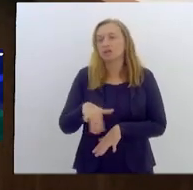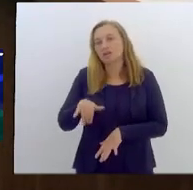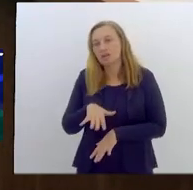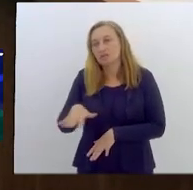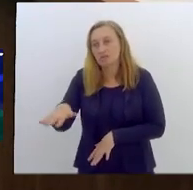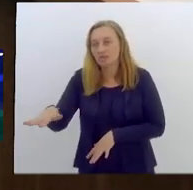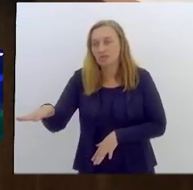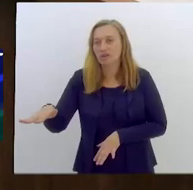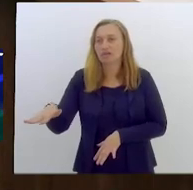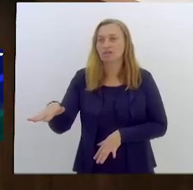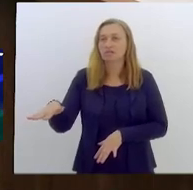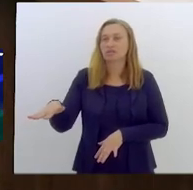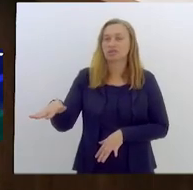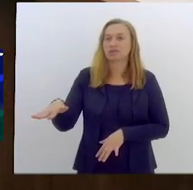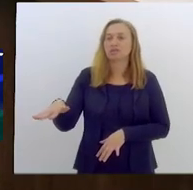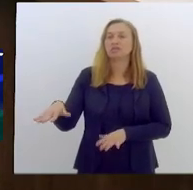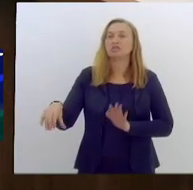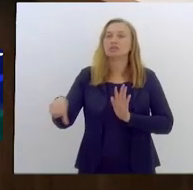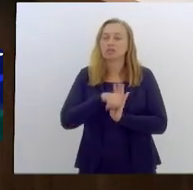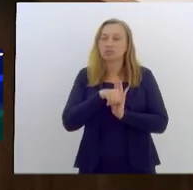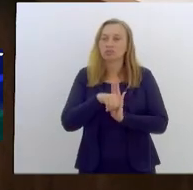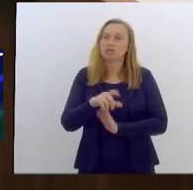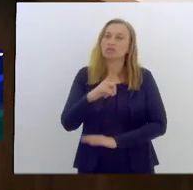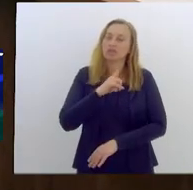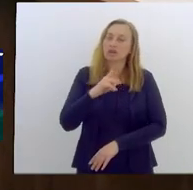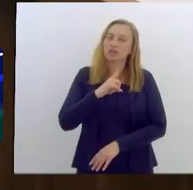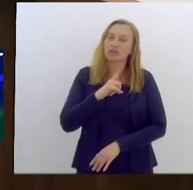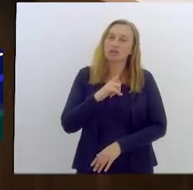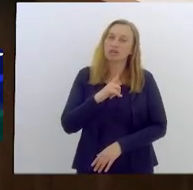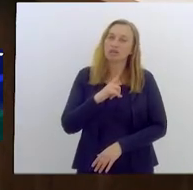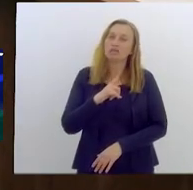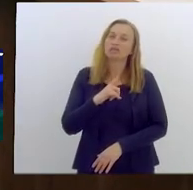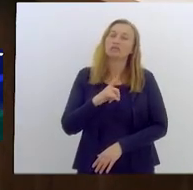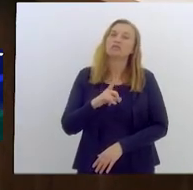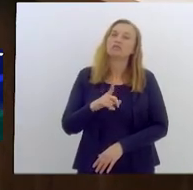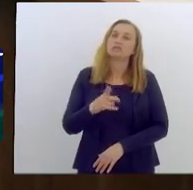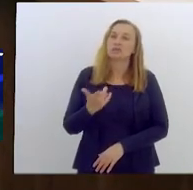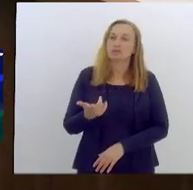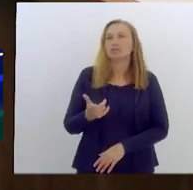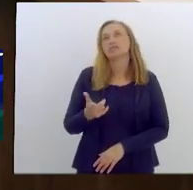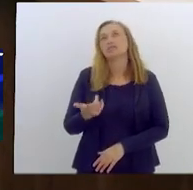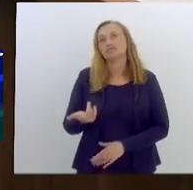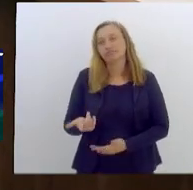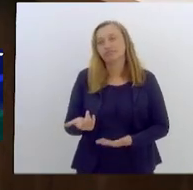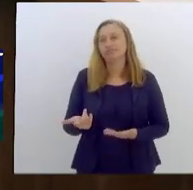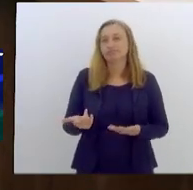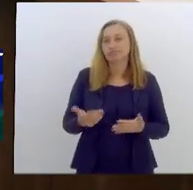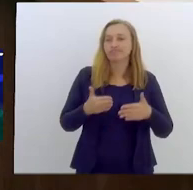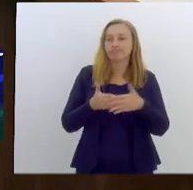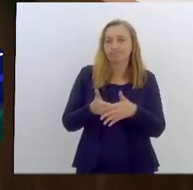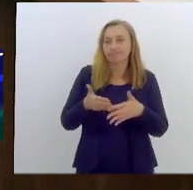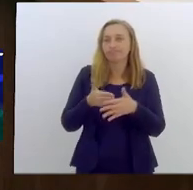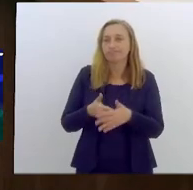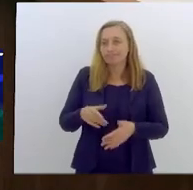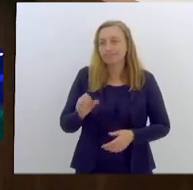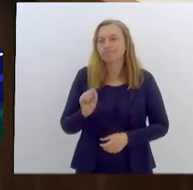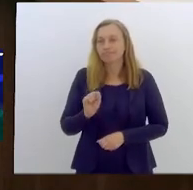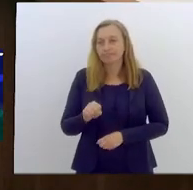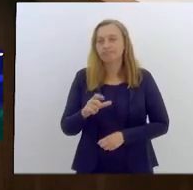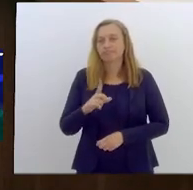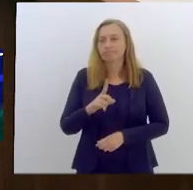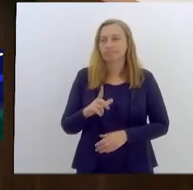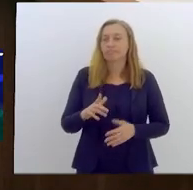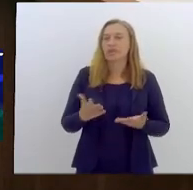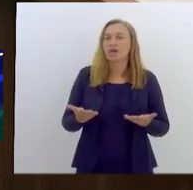conflagrada pela criminalidade, há ainda esse aditivo, há ainda essa barreira. Então, esse